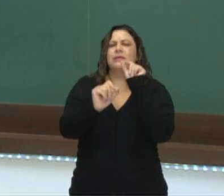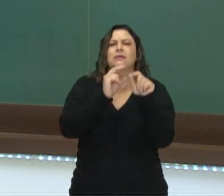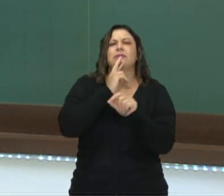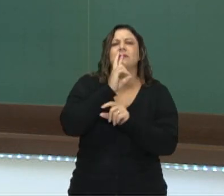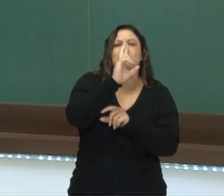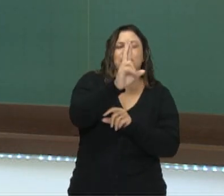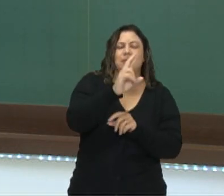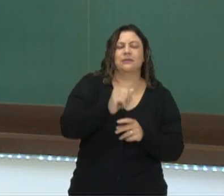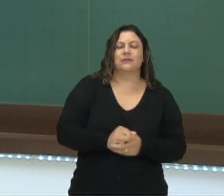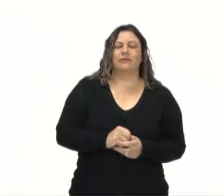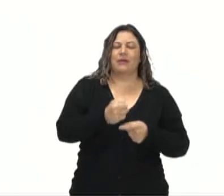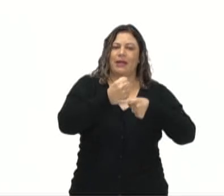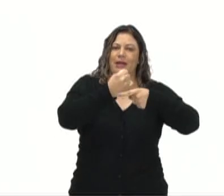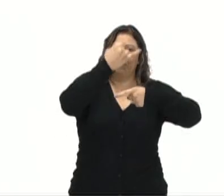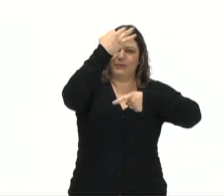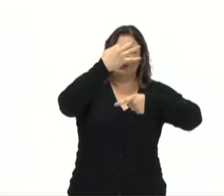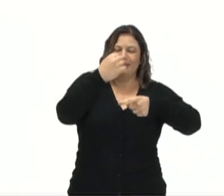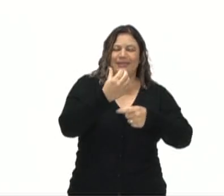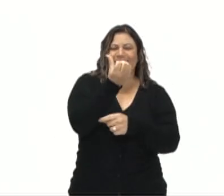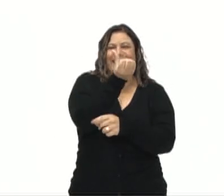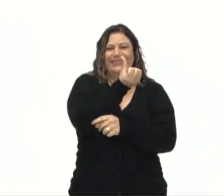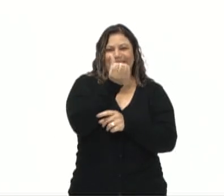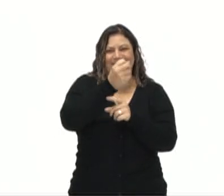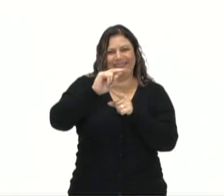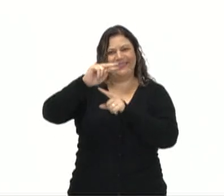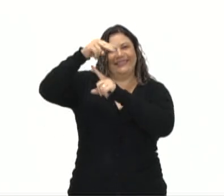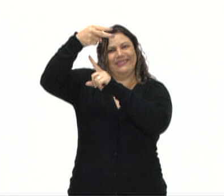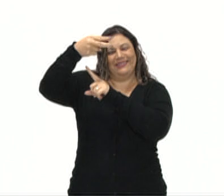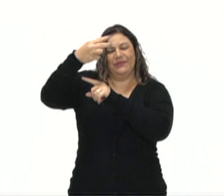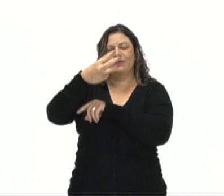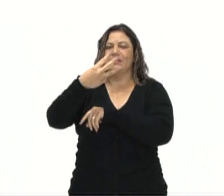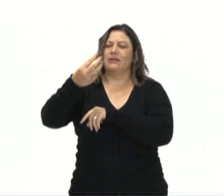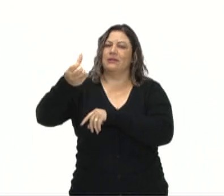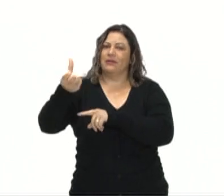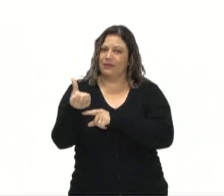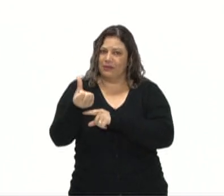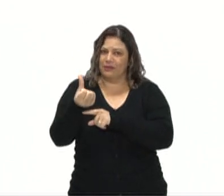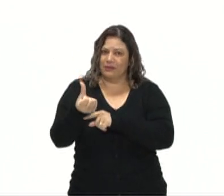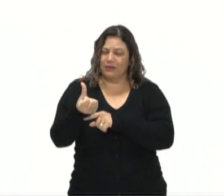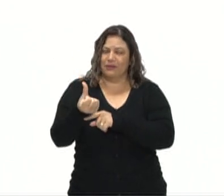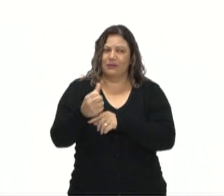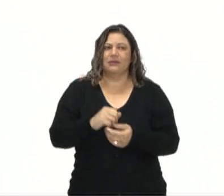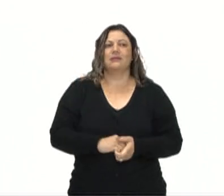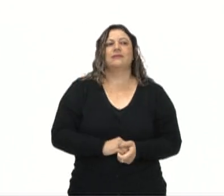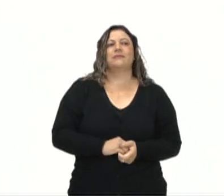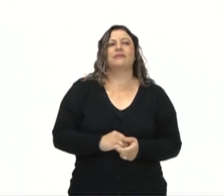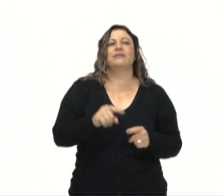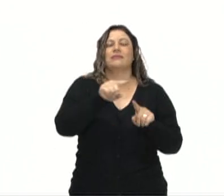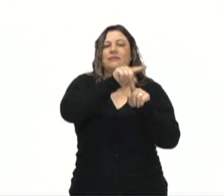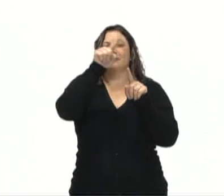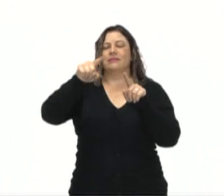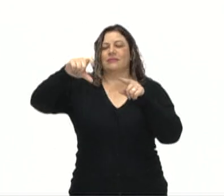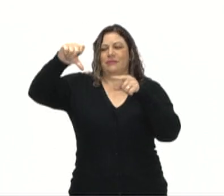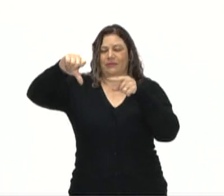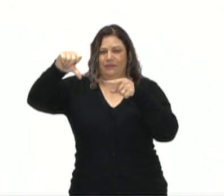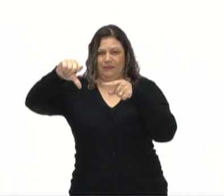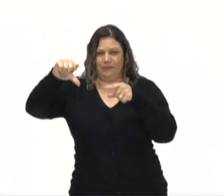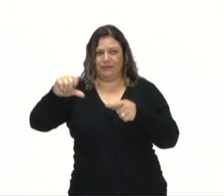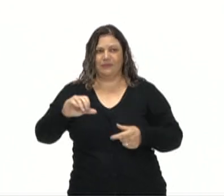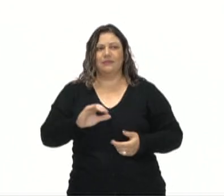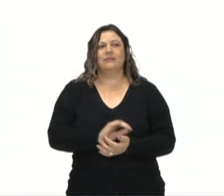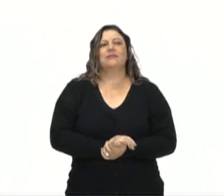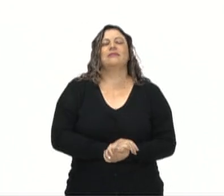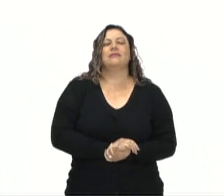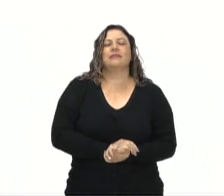as potências, né? Então, 6 ao quadrado, 36. 3 ao quadrado é 9. Agora, resulta aqui para